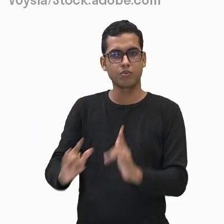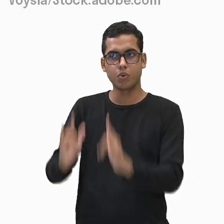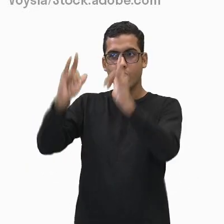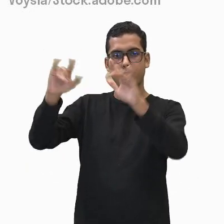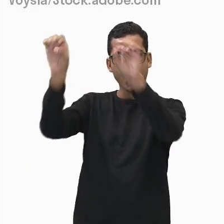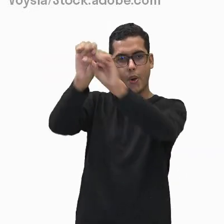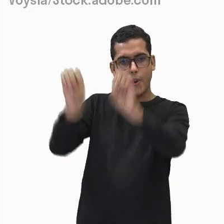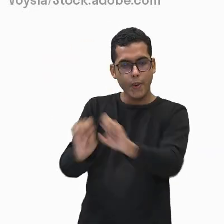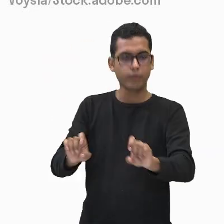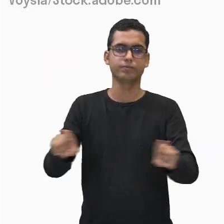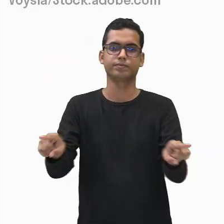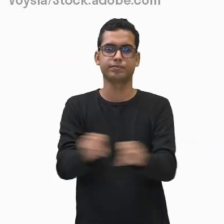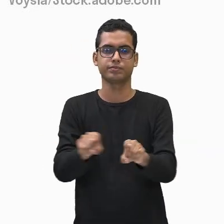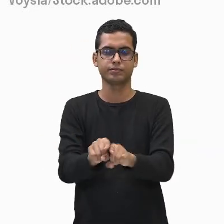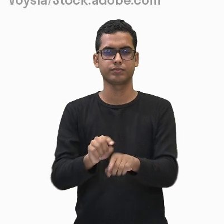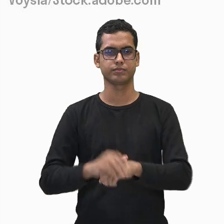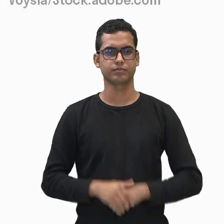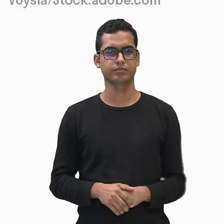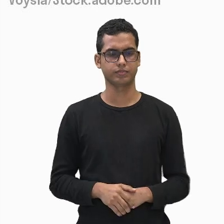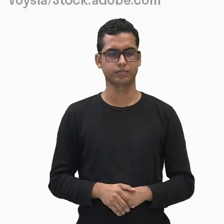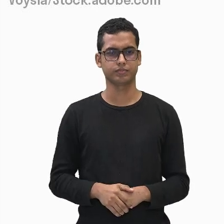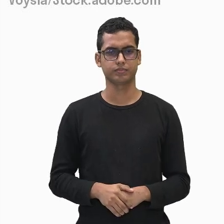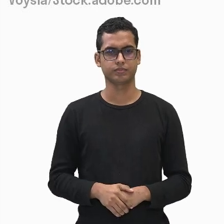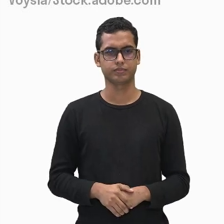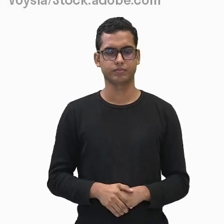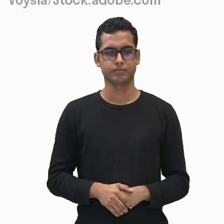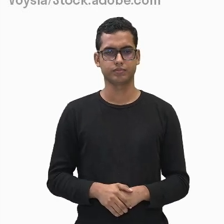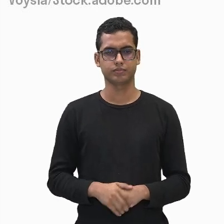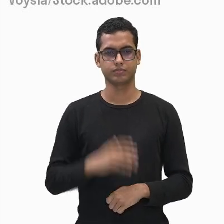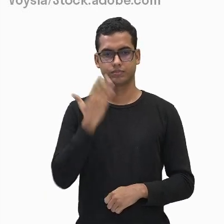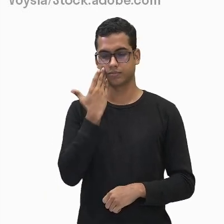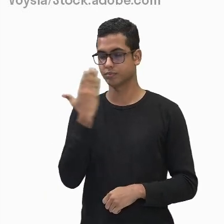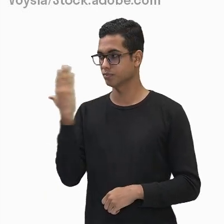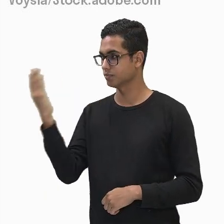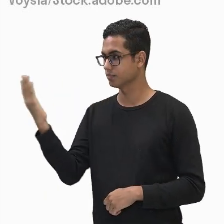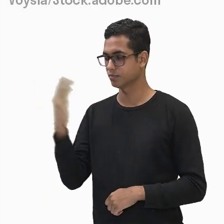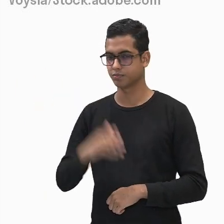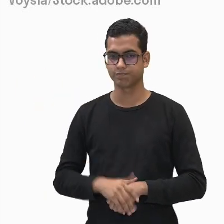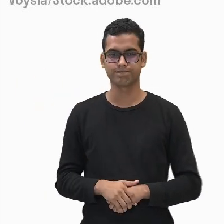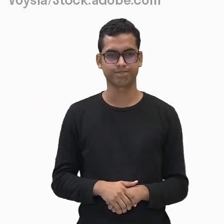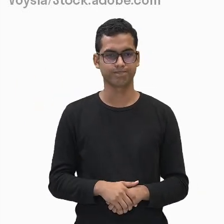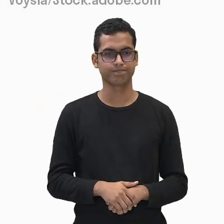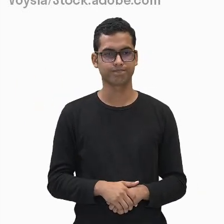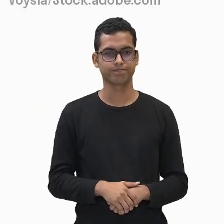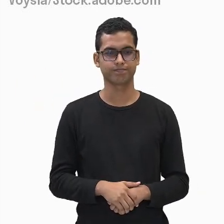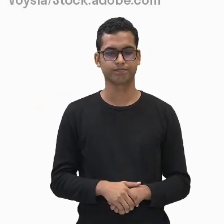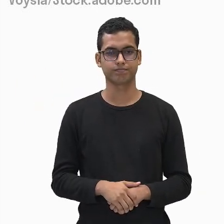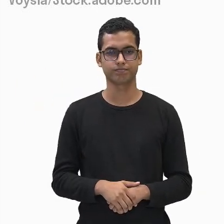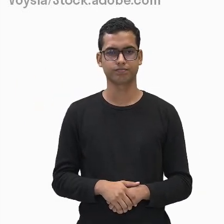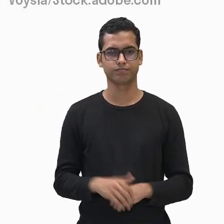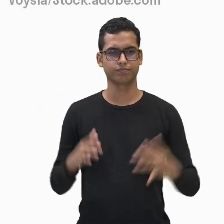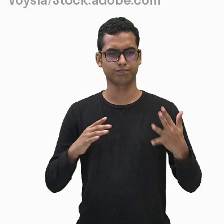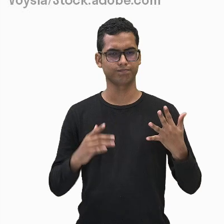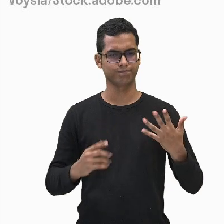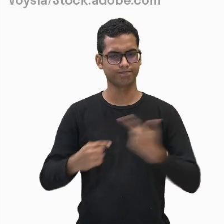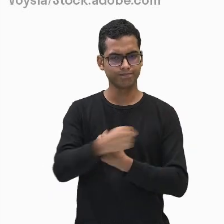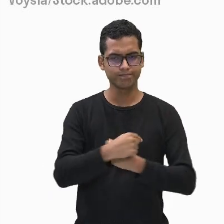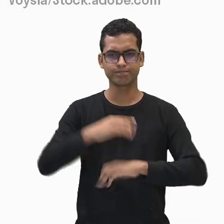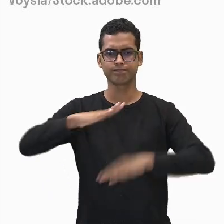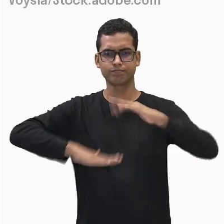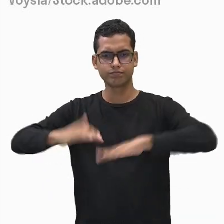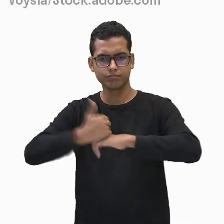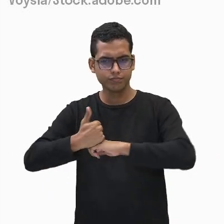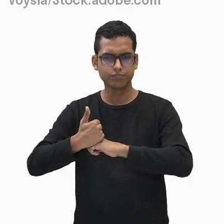o carpinteiro e temos o arquiteto. Temos muitos outros e aqui são